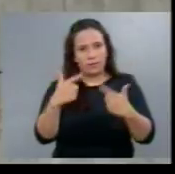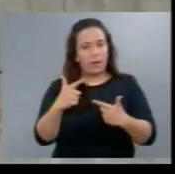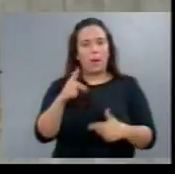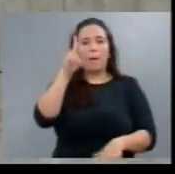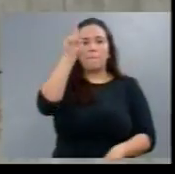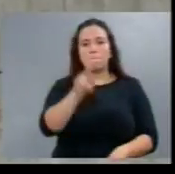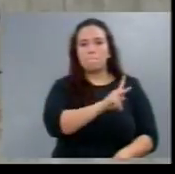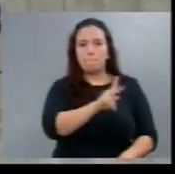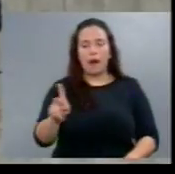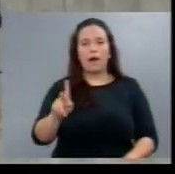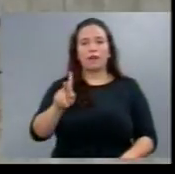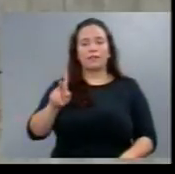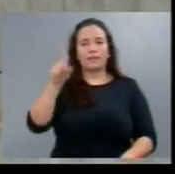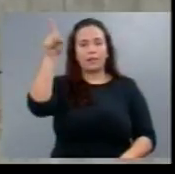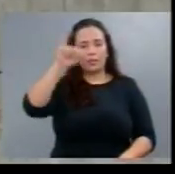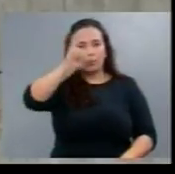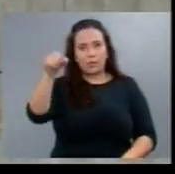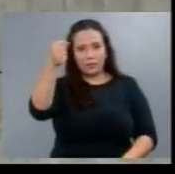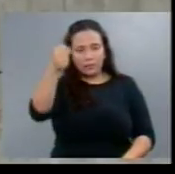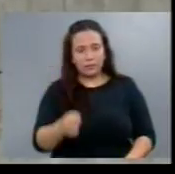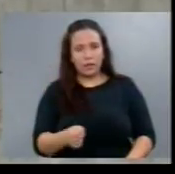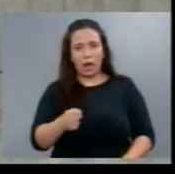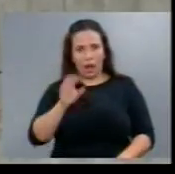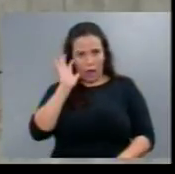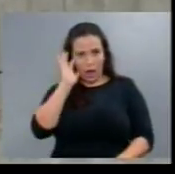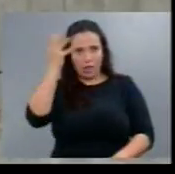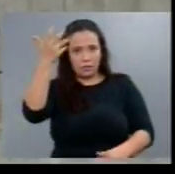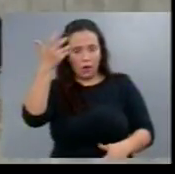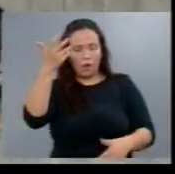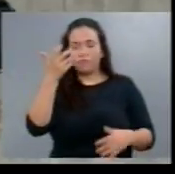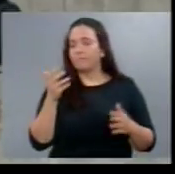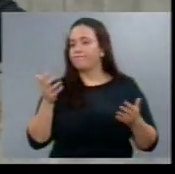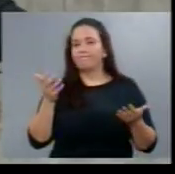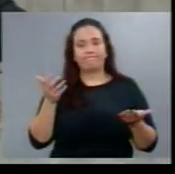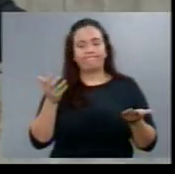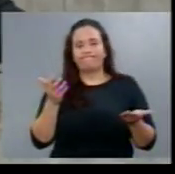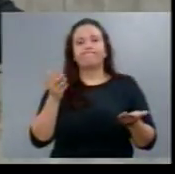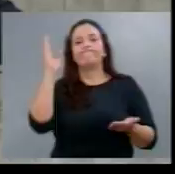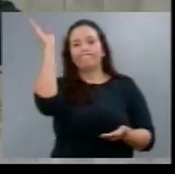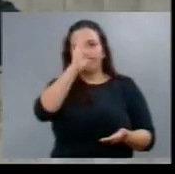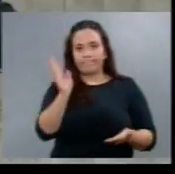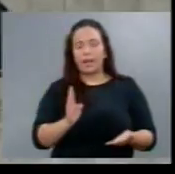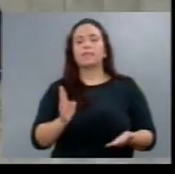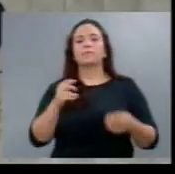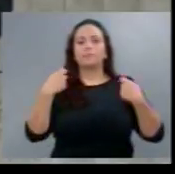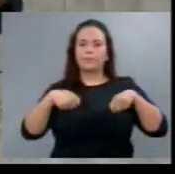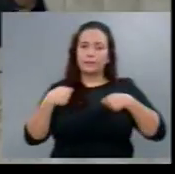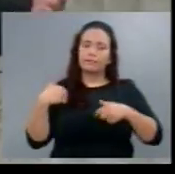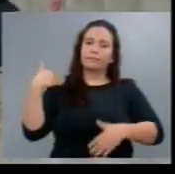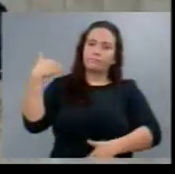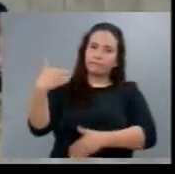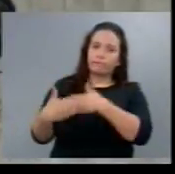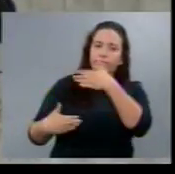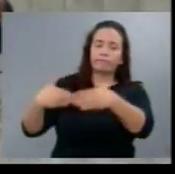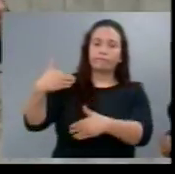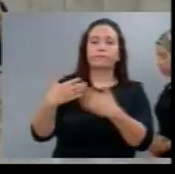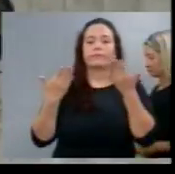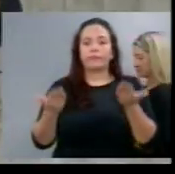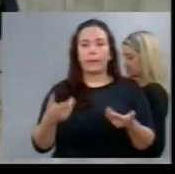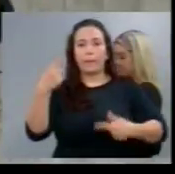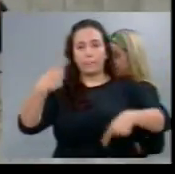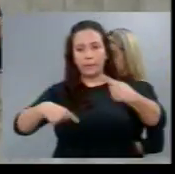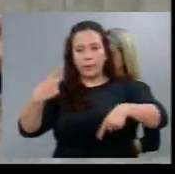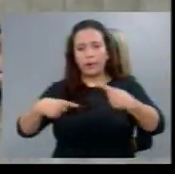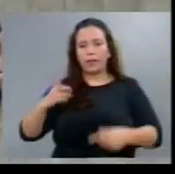São Francisco do Canindé, para tirar imediatamente o Brasil dessa condição. Quanto à parte política,